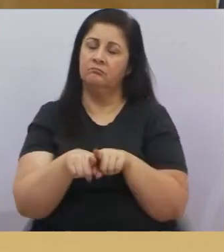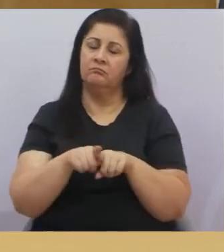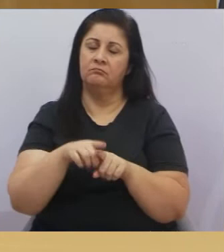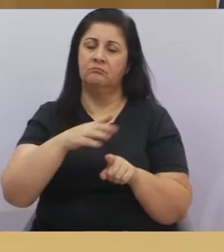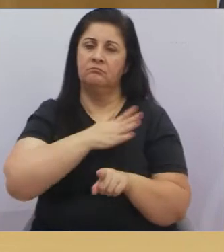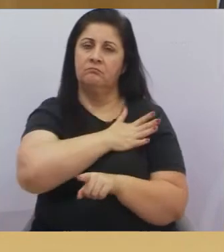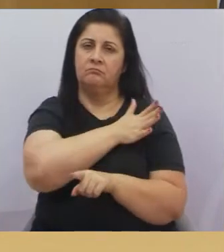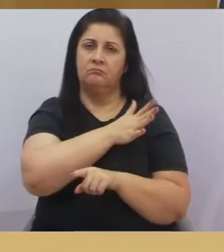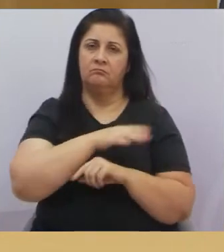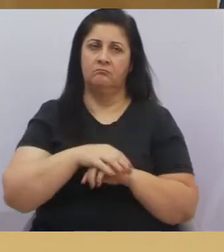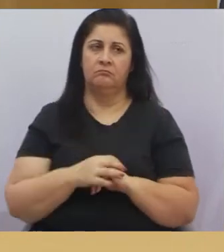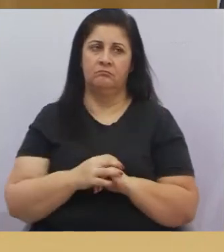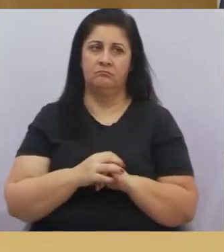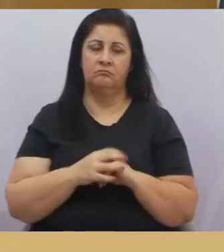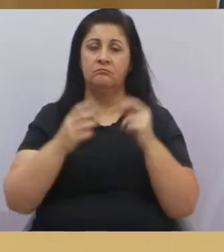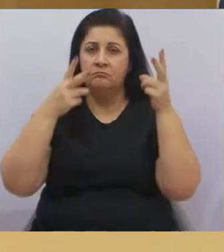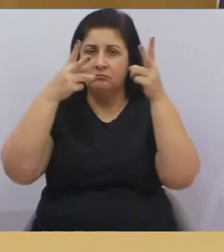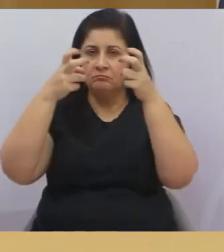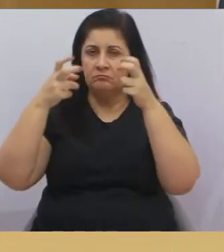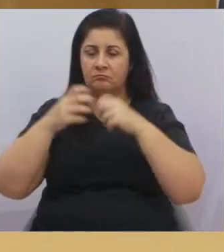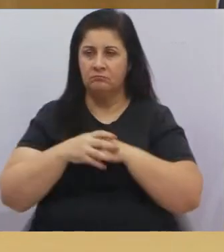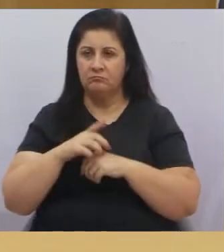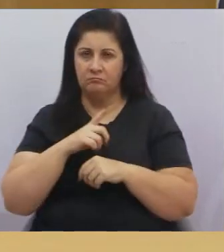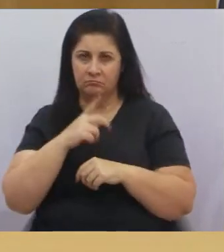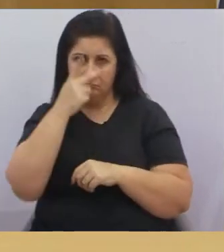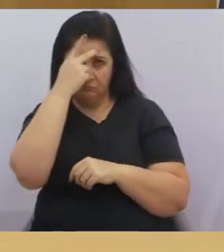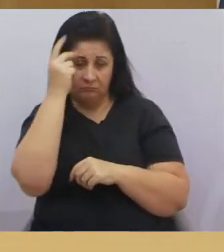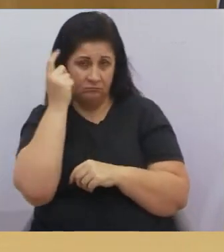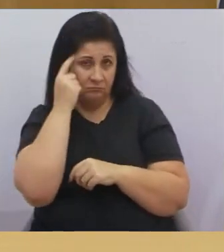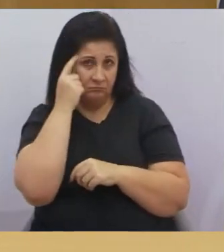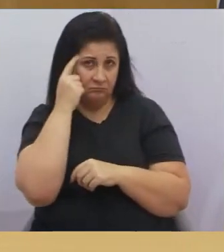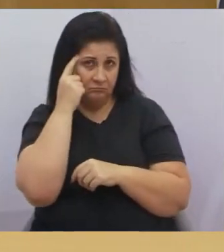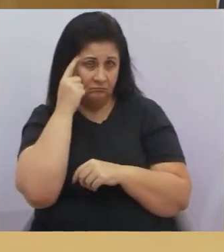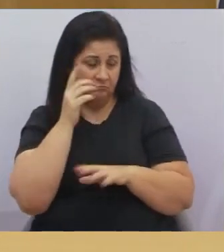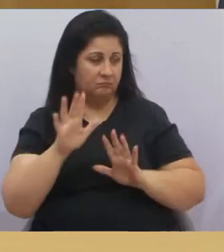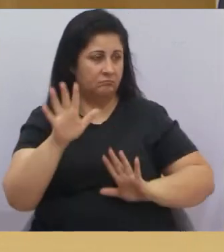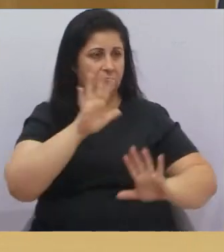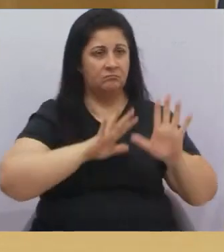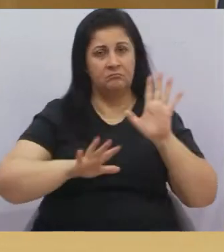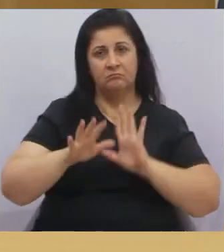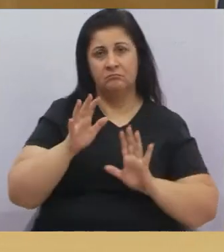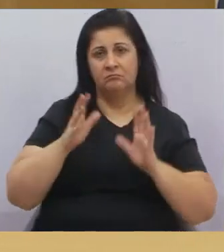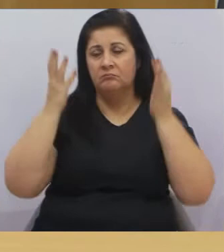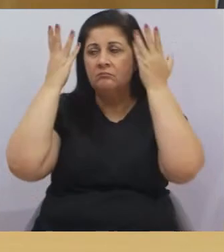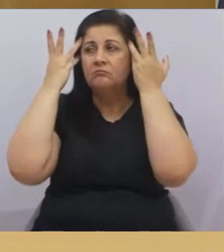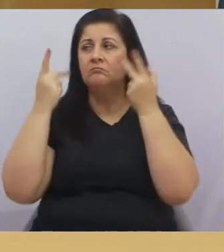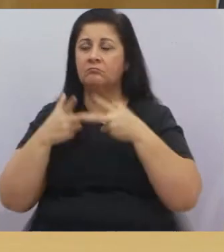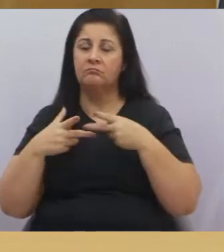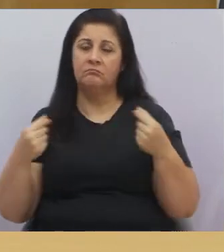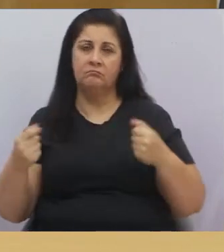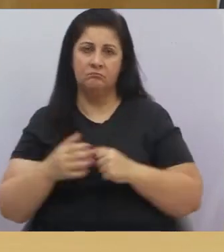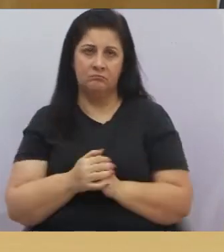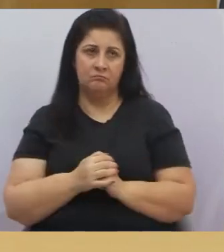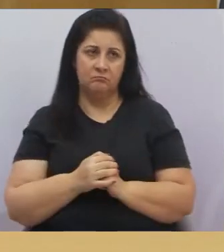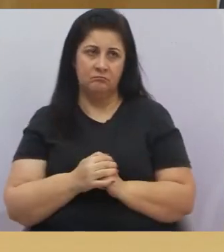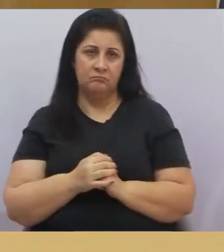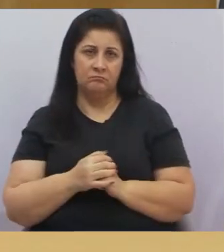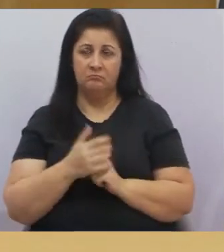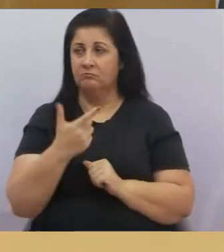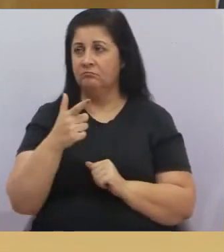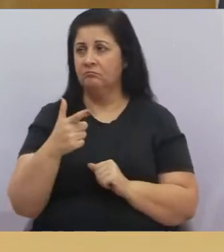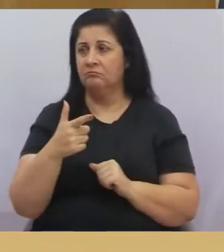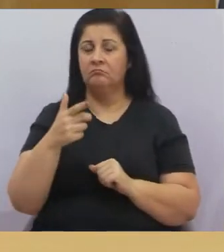Eu vejo isso. Tem pessoas que pensam que porque eu mexo com animais, né, que eu sou uma pessoa que não tem nada além disso